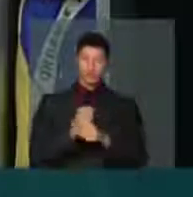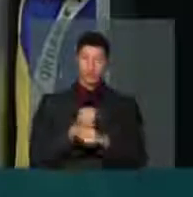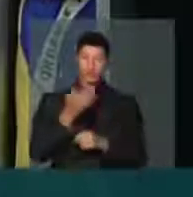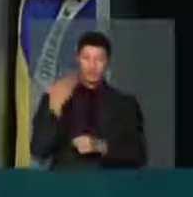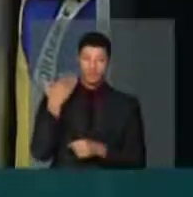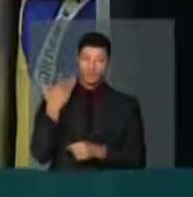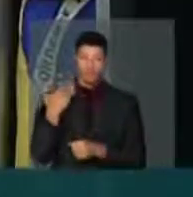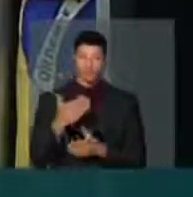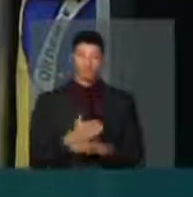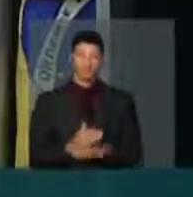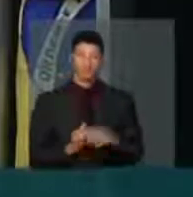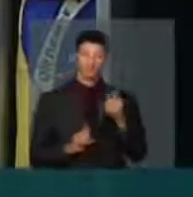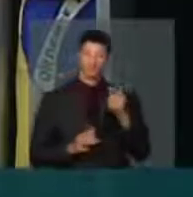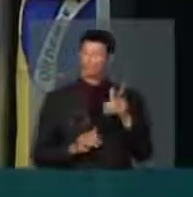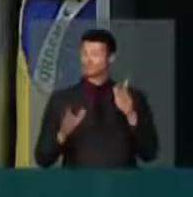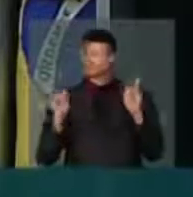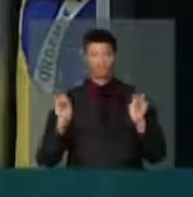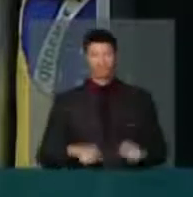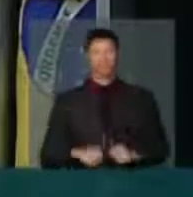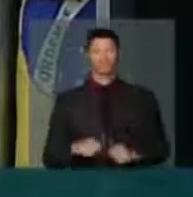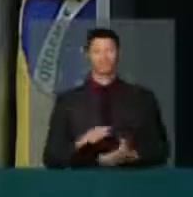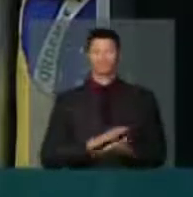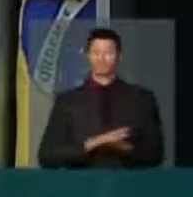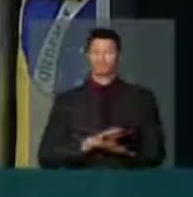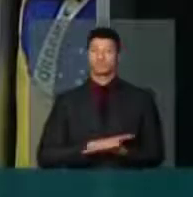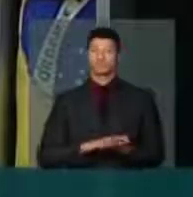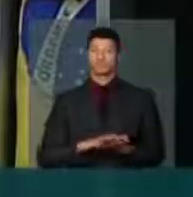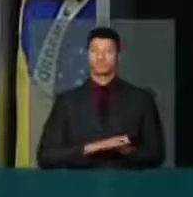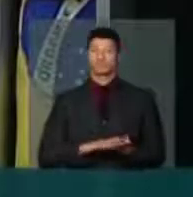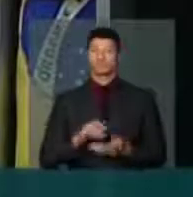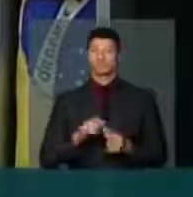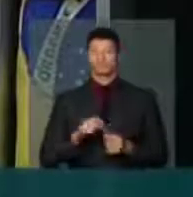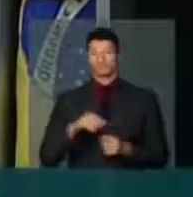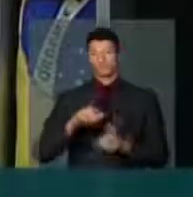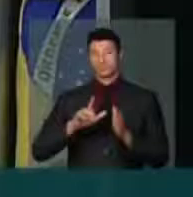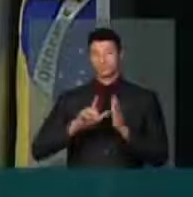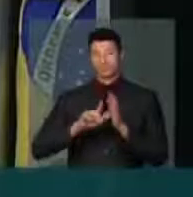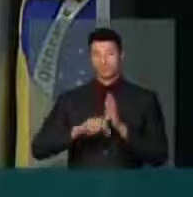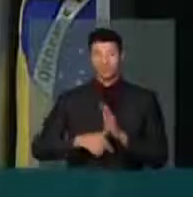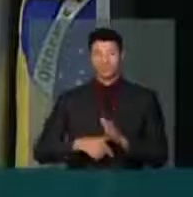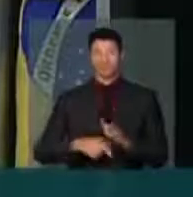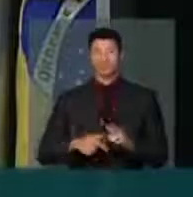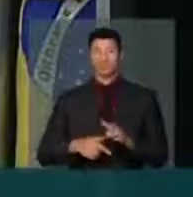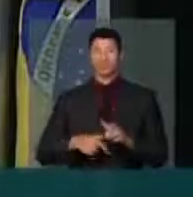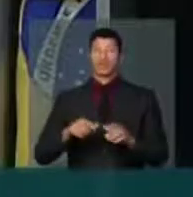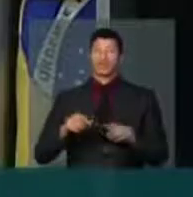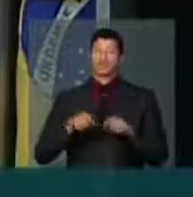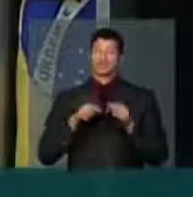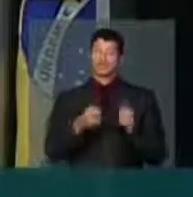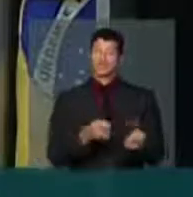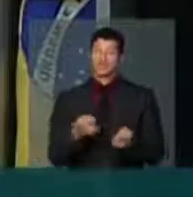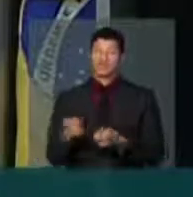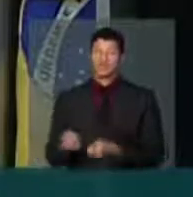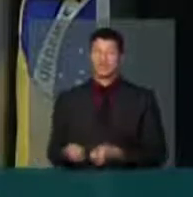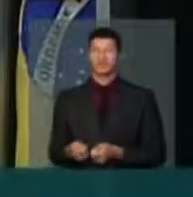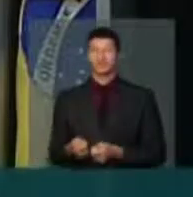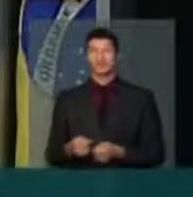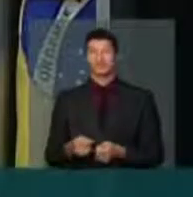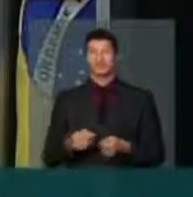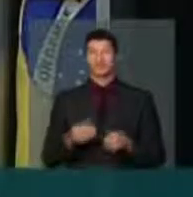passado. Não adianta os torneios retóricos, as tentativas de jogar